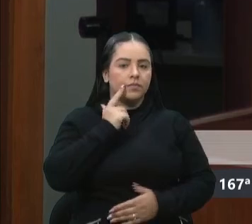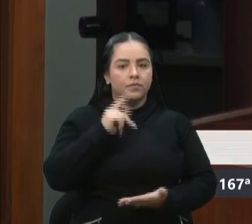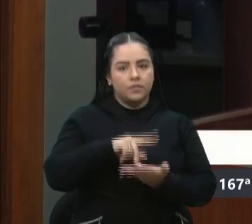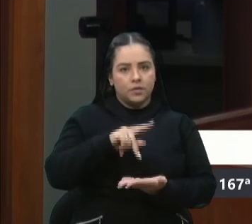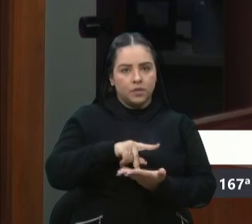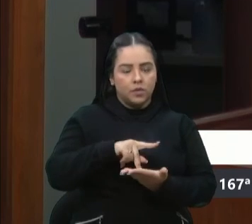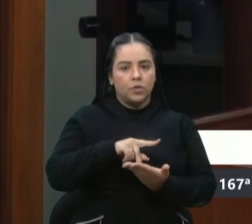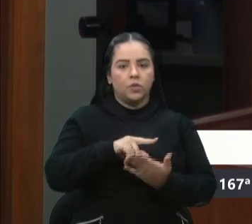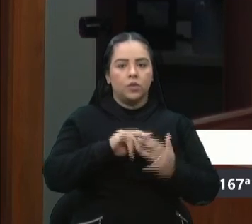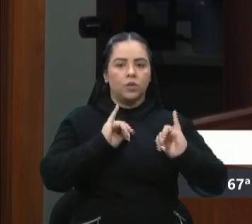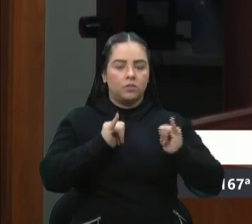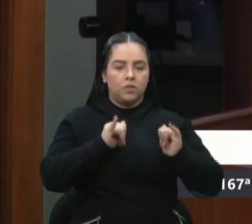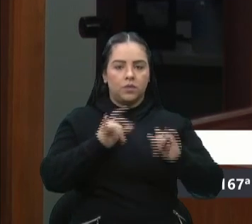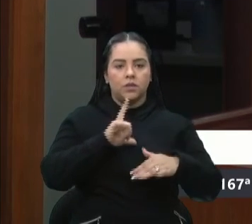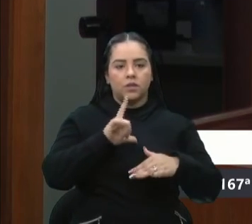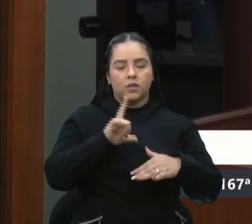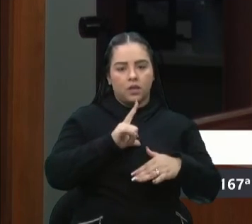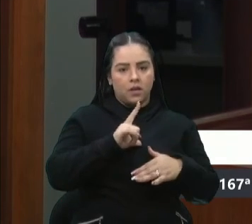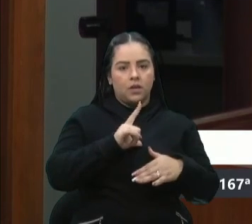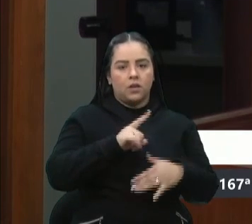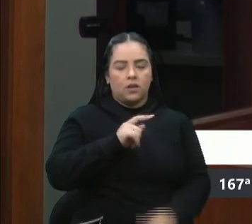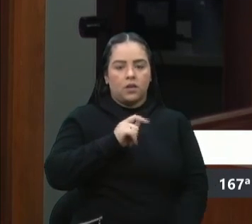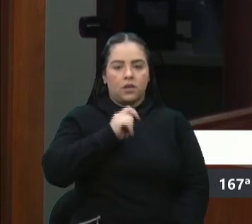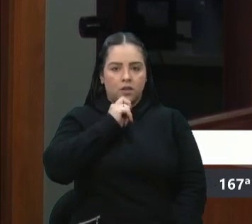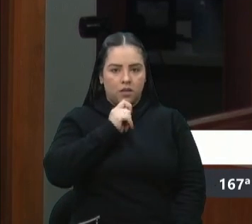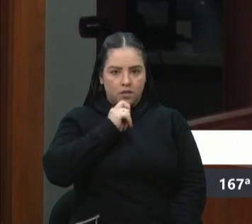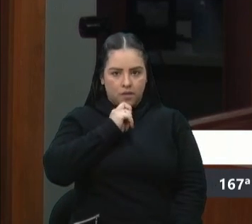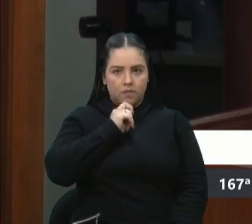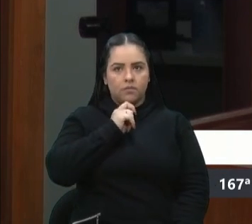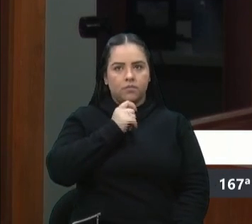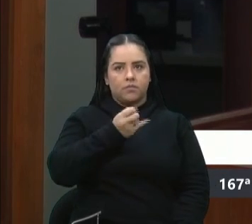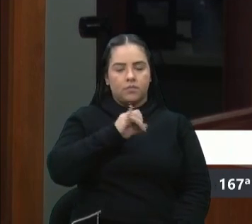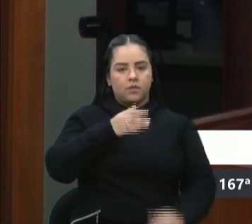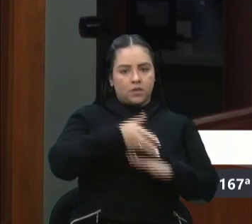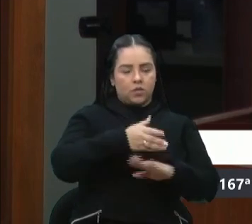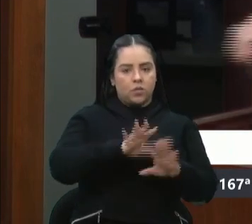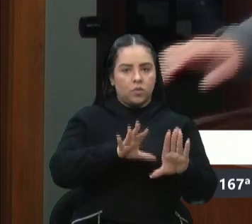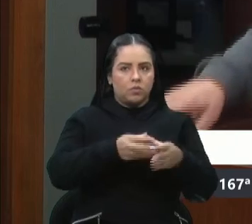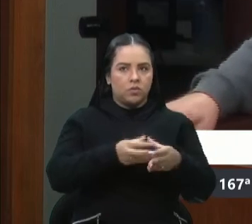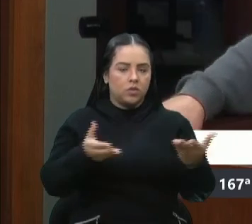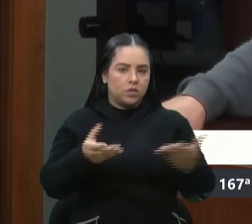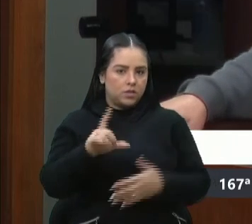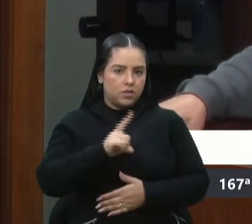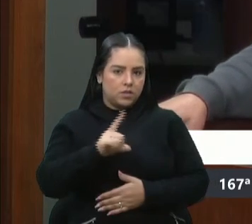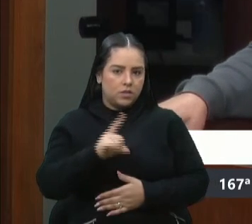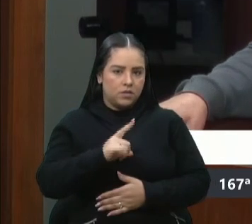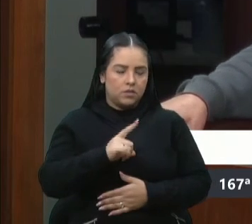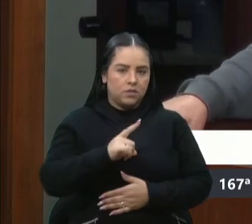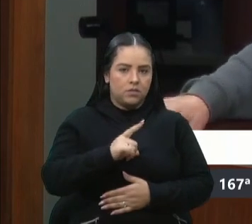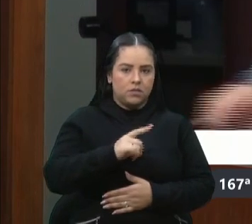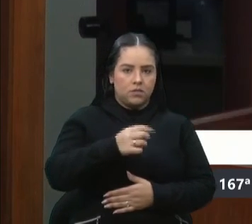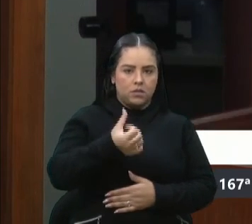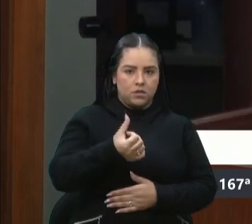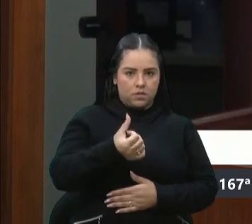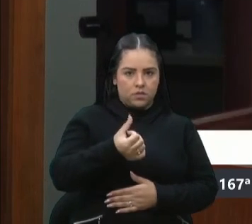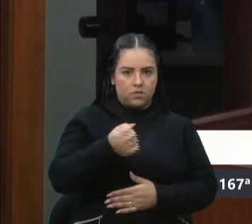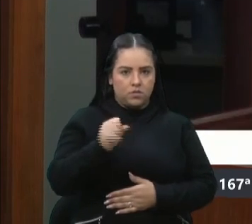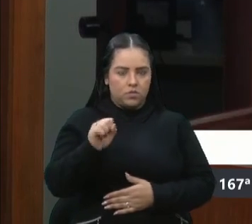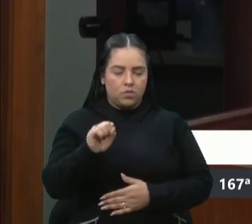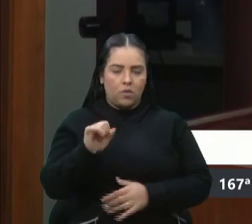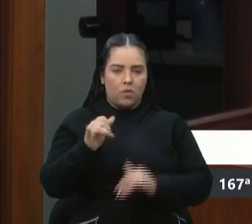hoje ainda tem, o senhor teve recebido, o senhor faz parte do grupo lá, já recebeu às 6h08 o ônibus